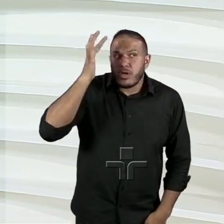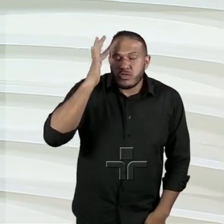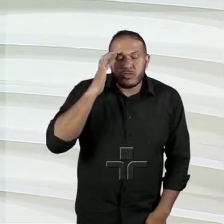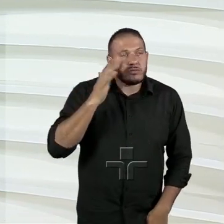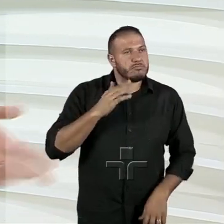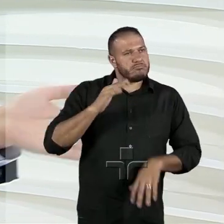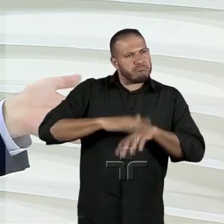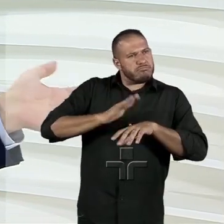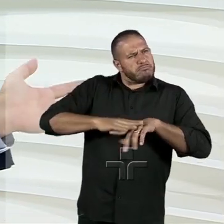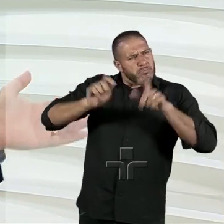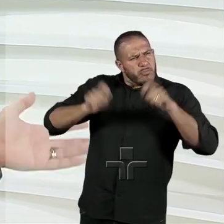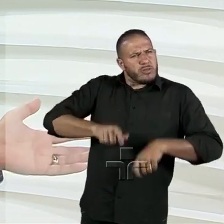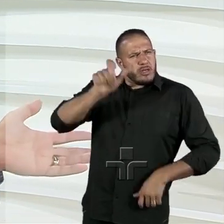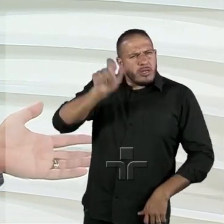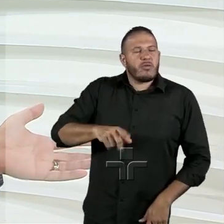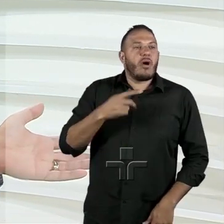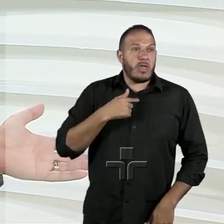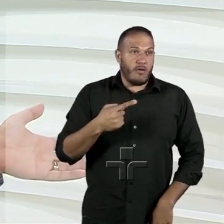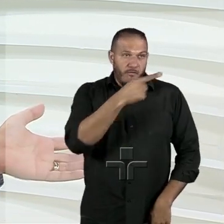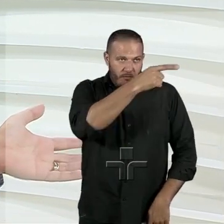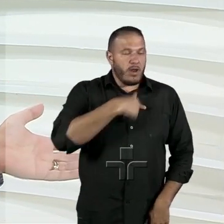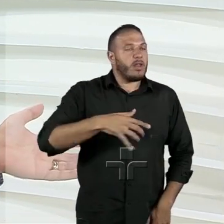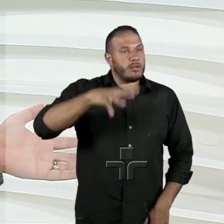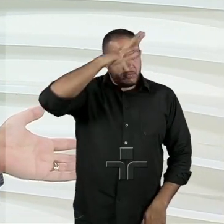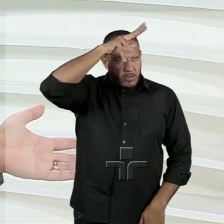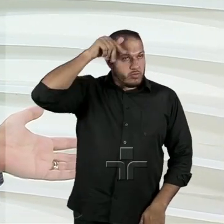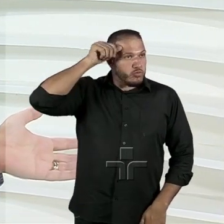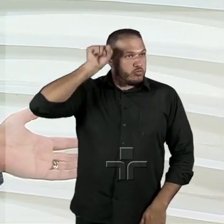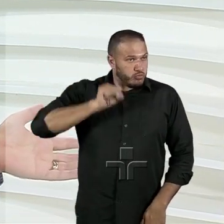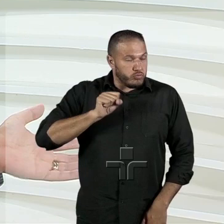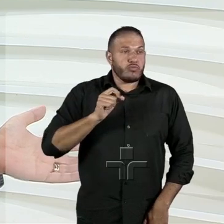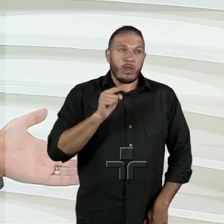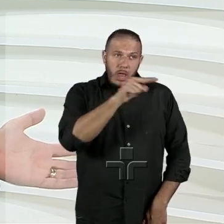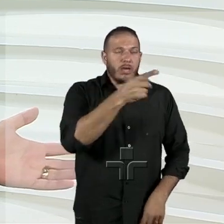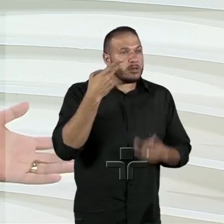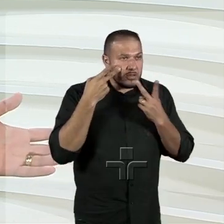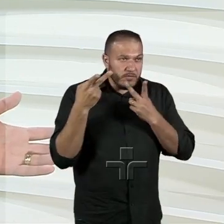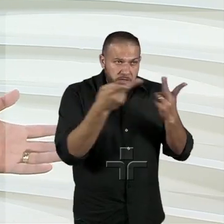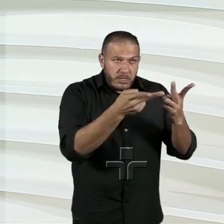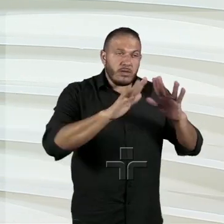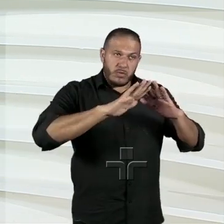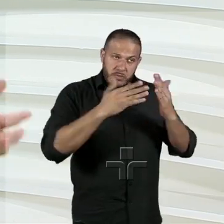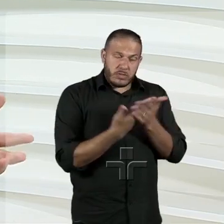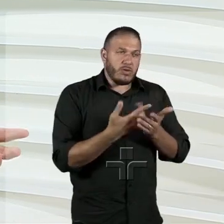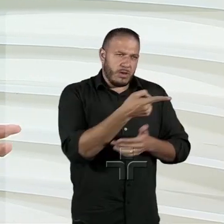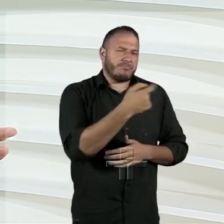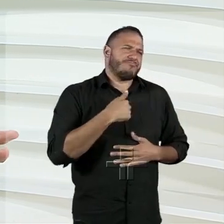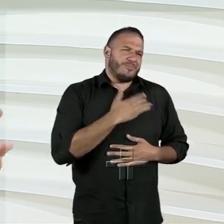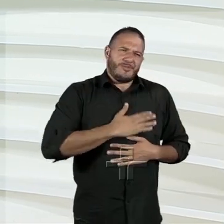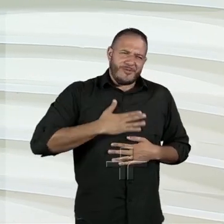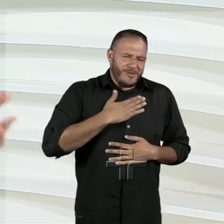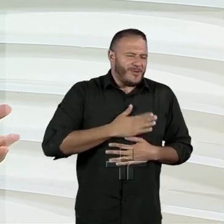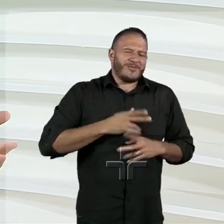uma professora, como eu fui no Mato Grosso do Sul visitar uma vez uma escola onde eu gosto muito desse exemplo. Eu cheguei na